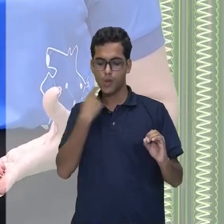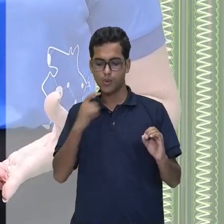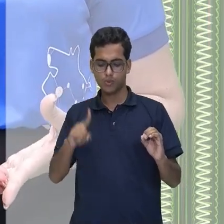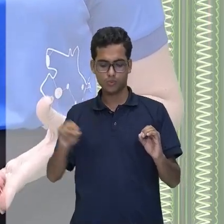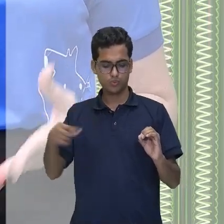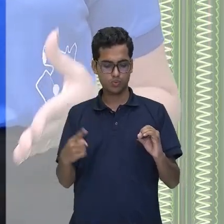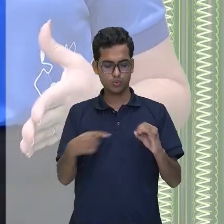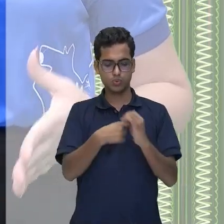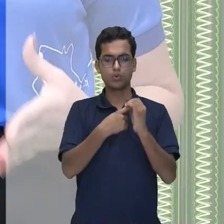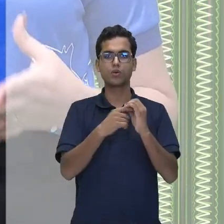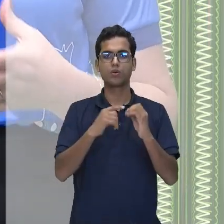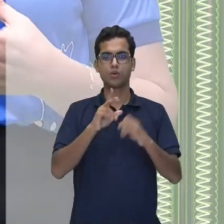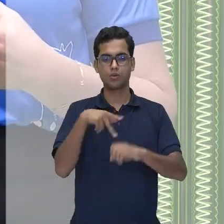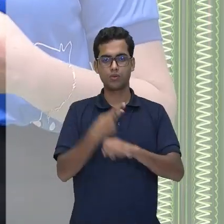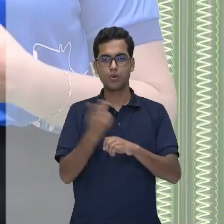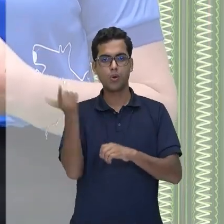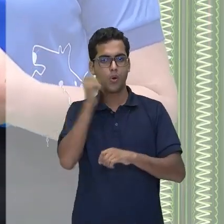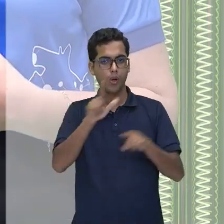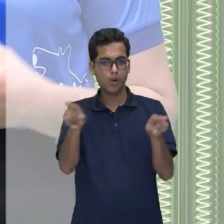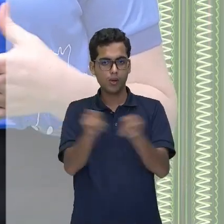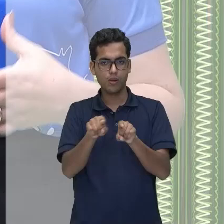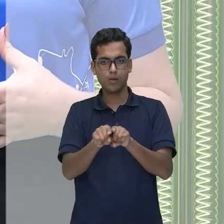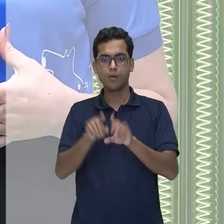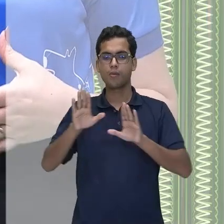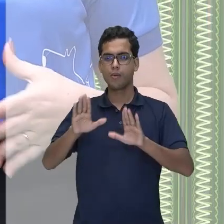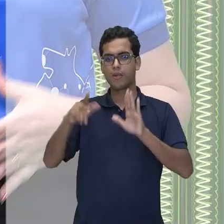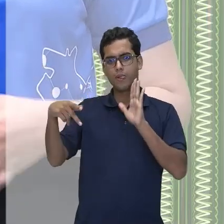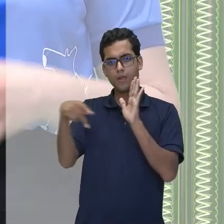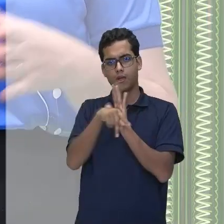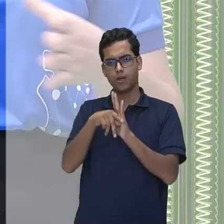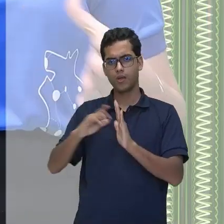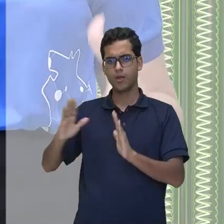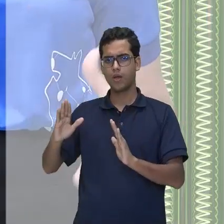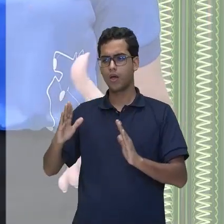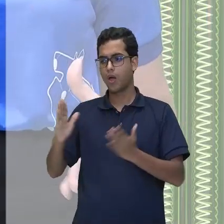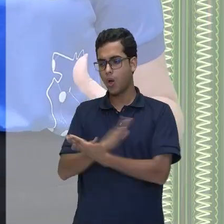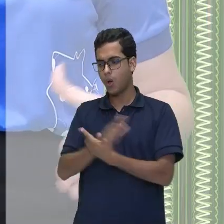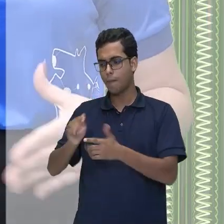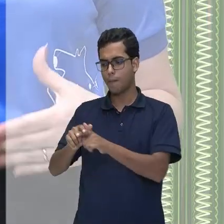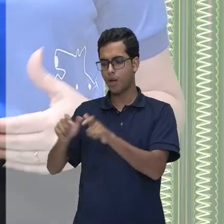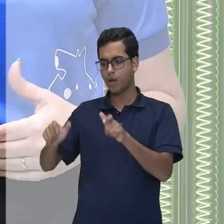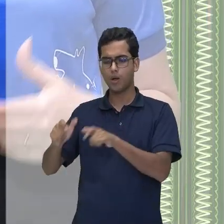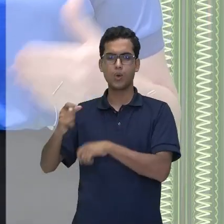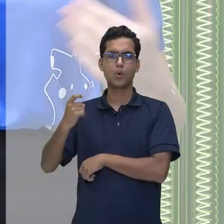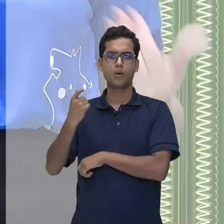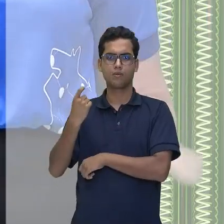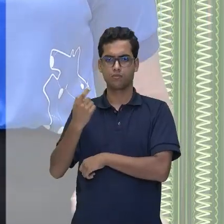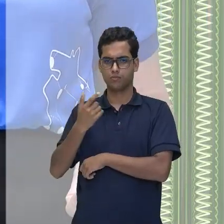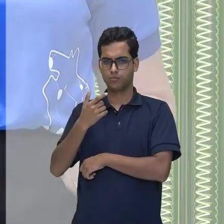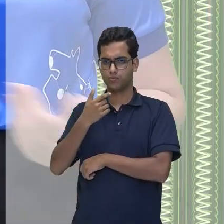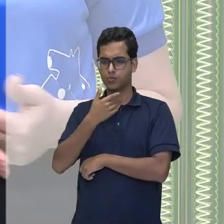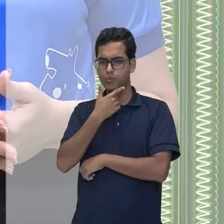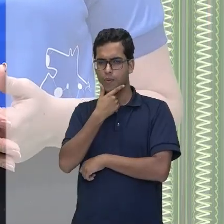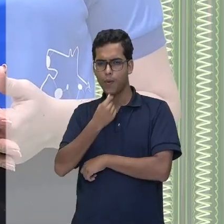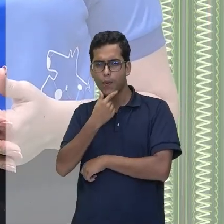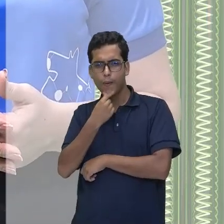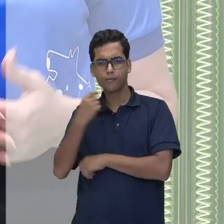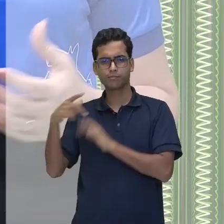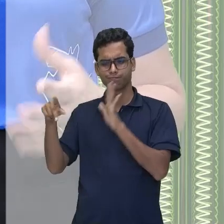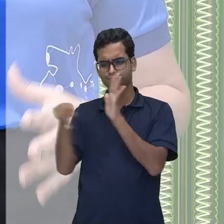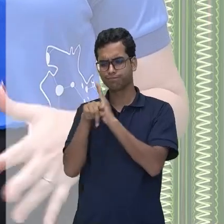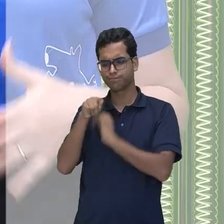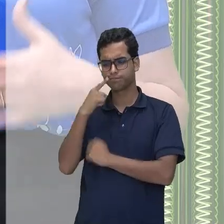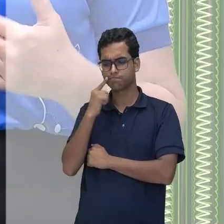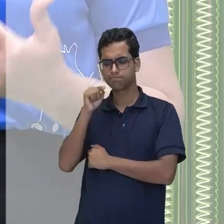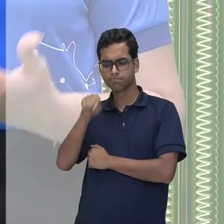de reprodução não conseguem subir o rio, não conseguem ir até o local em que eles habitualmente fariam a reprodução.